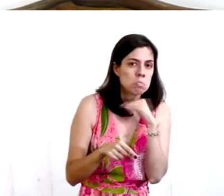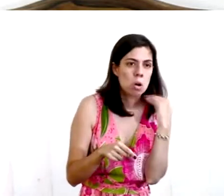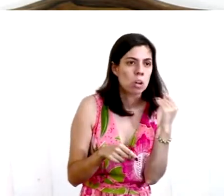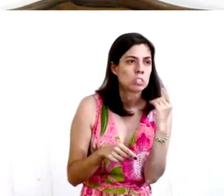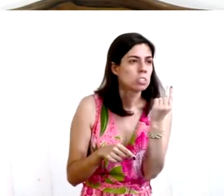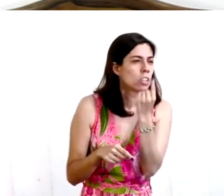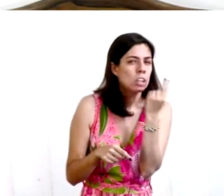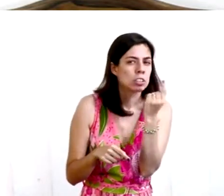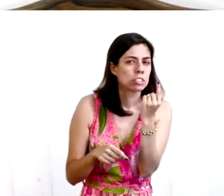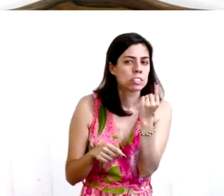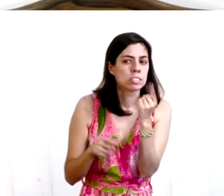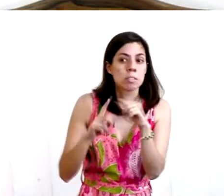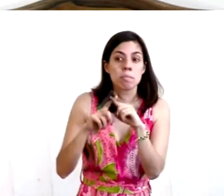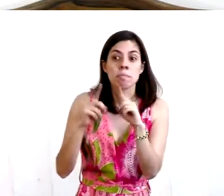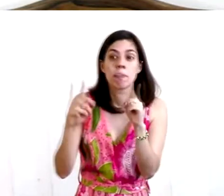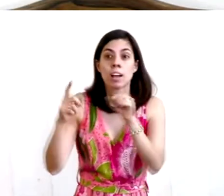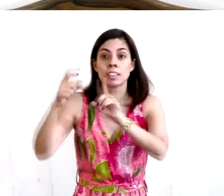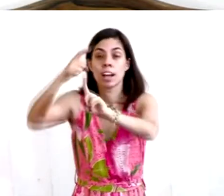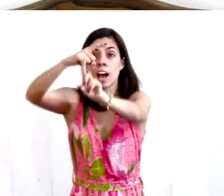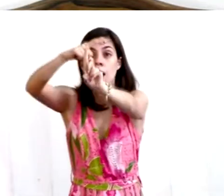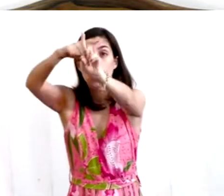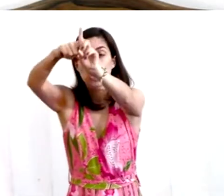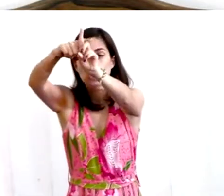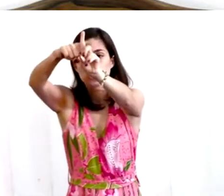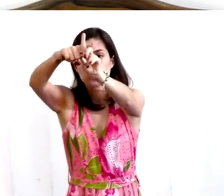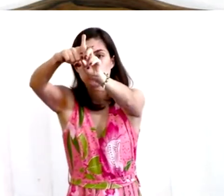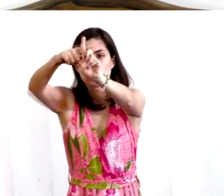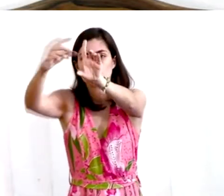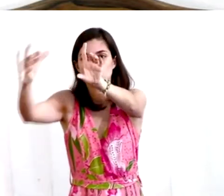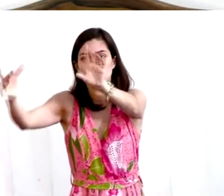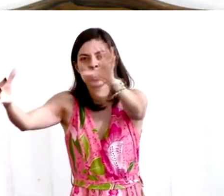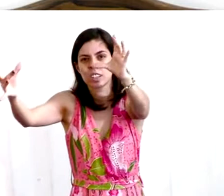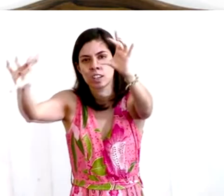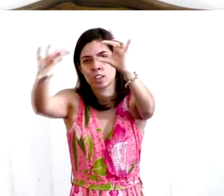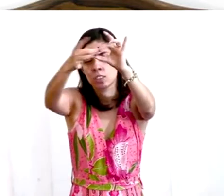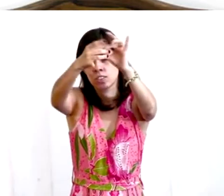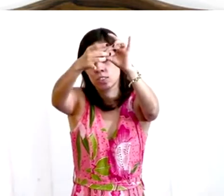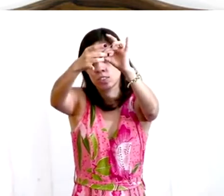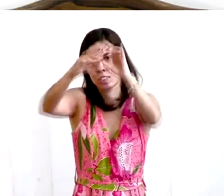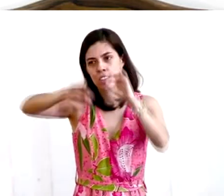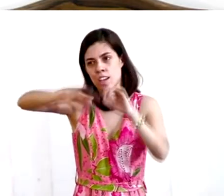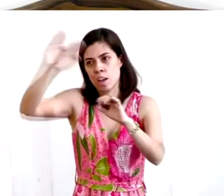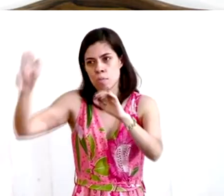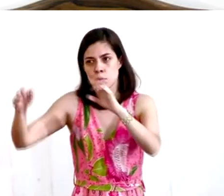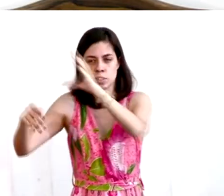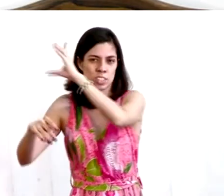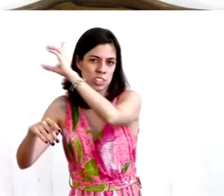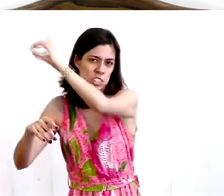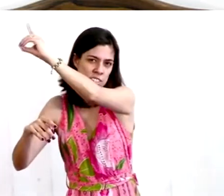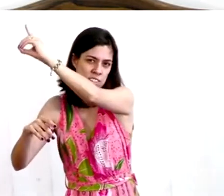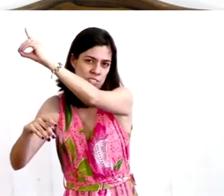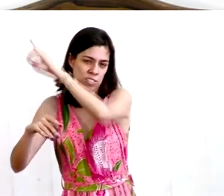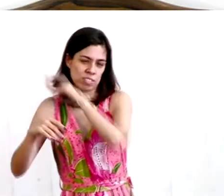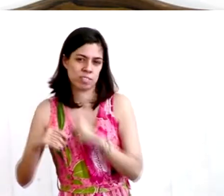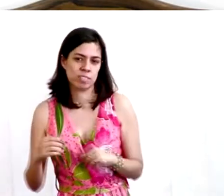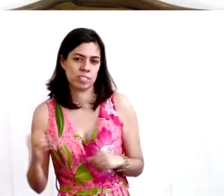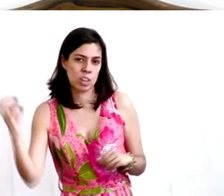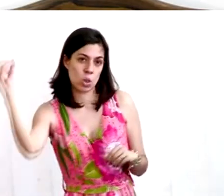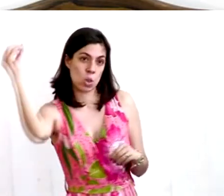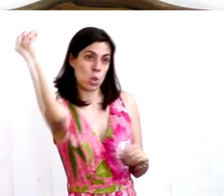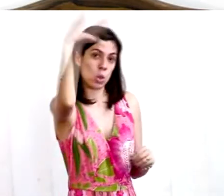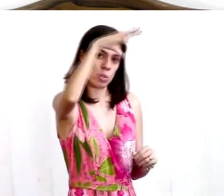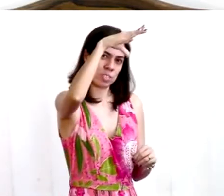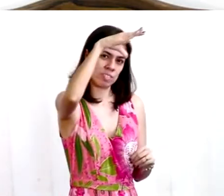contato é estabelecido pela cruz. E que o Senhor fez esse caminho. Não é um caminho que as crianças fazem para